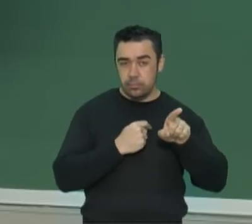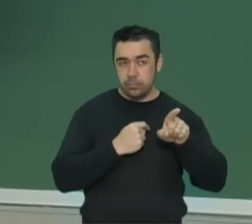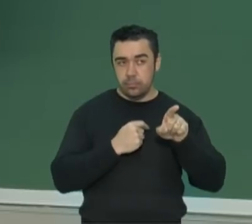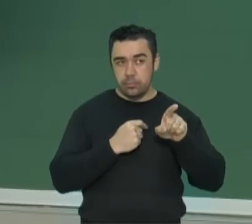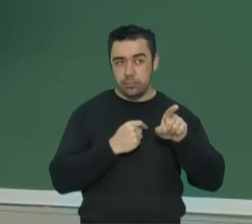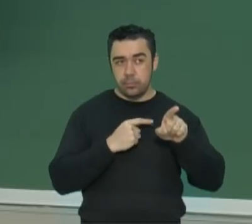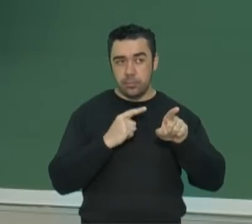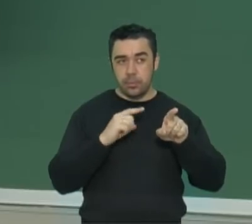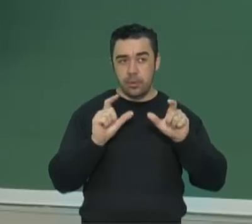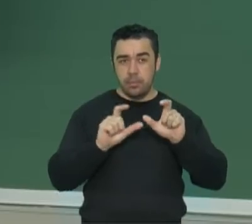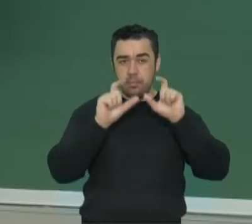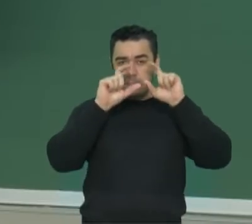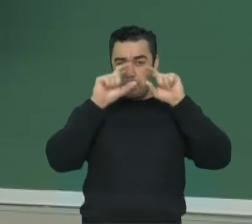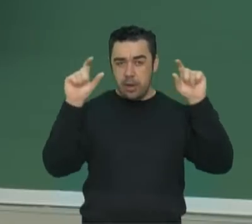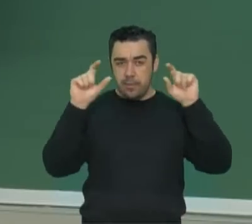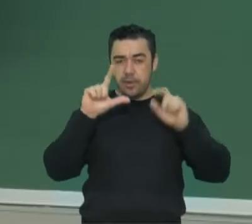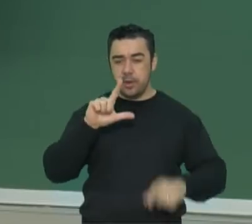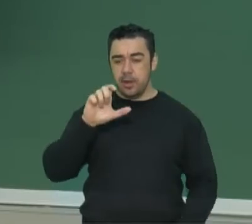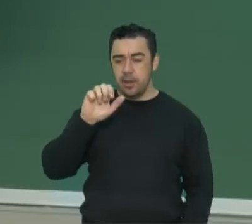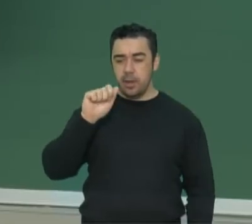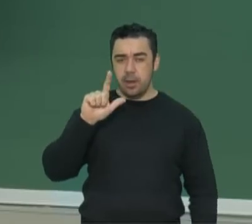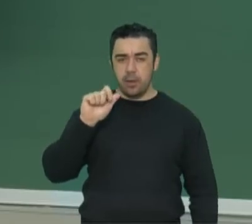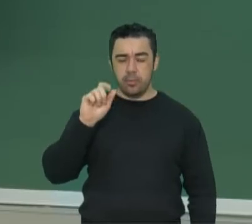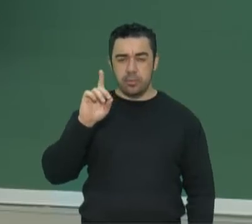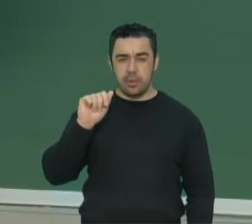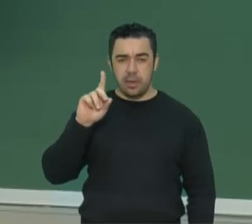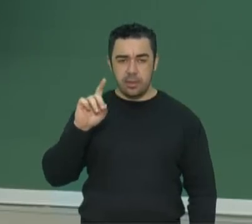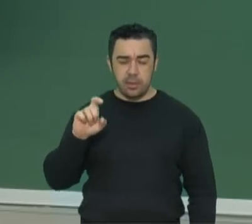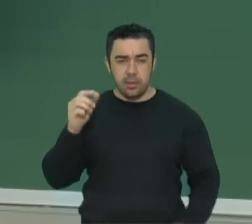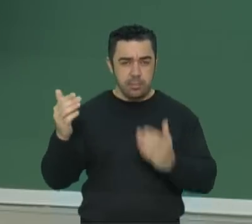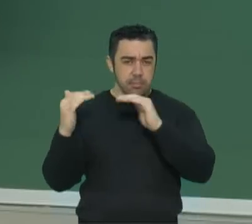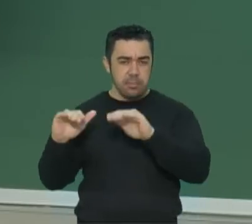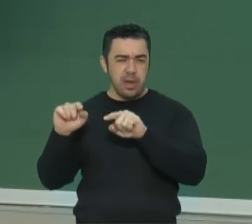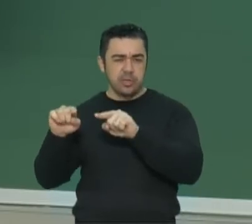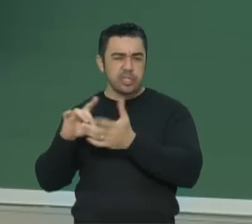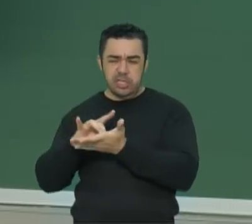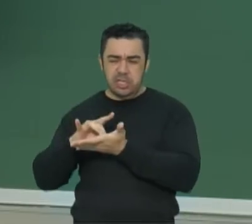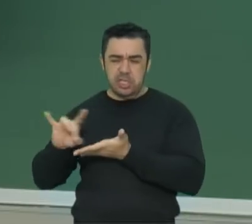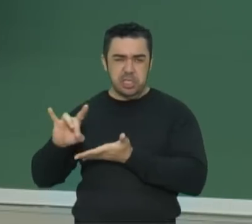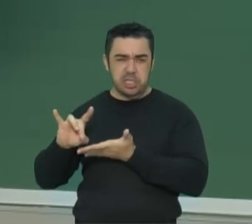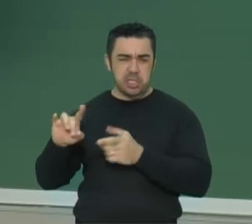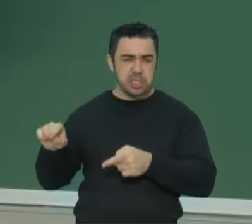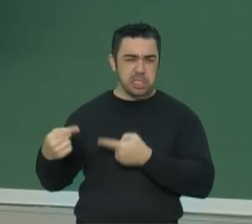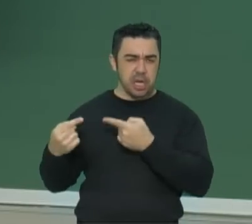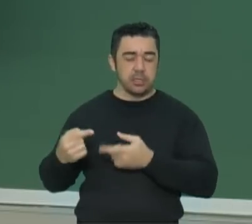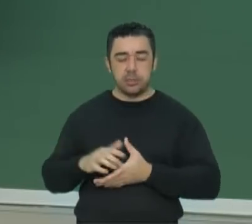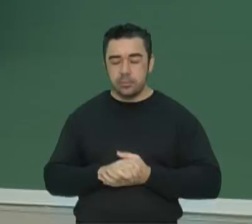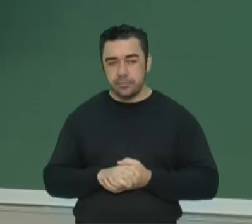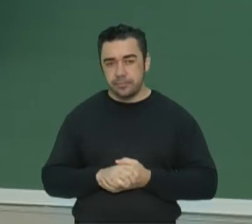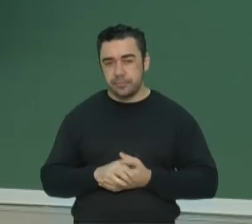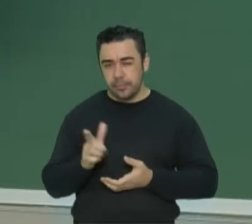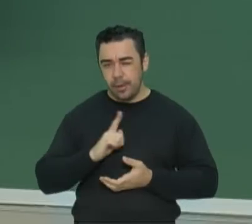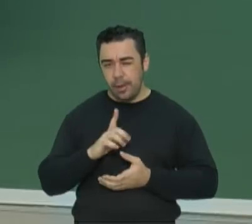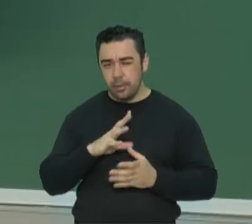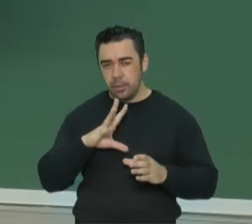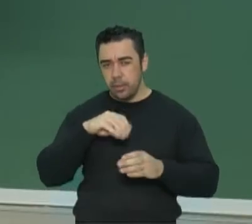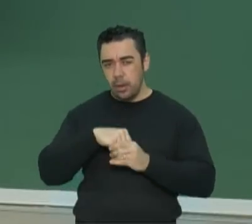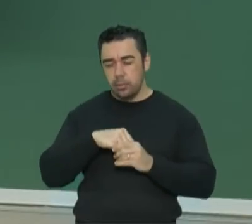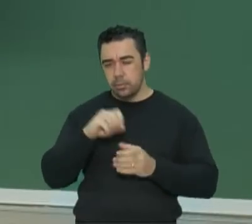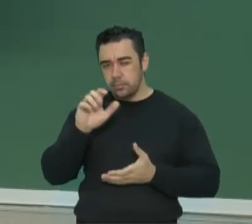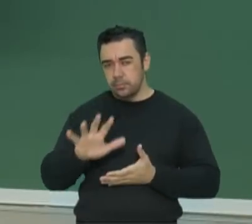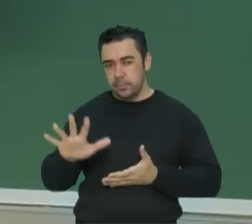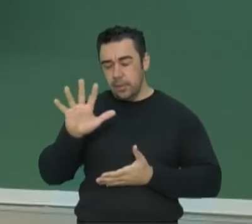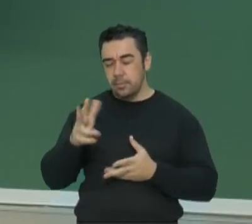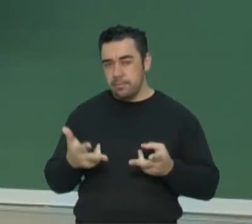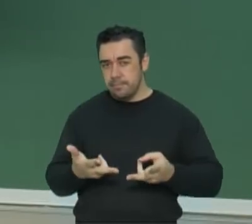palavra lealdade. Embaixo uma palavra negativa, traição. Então você tem esses elementos. Reparou